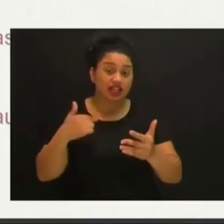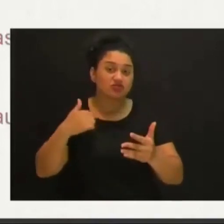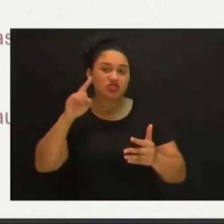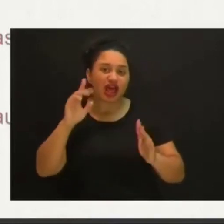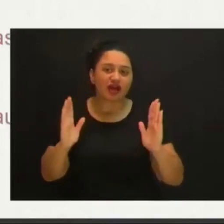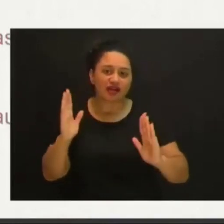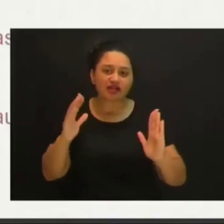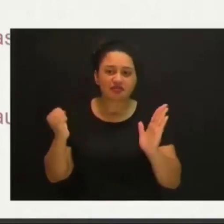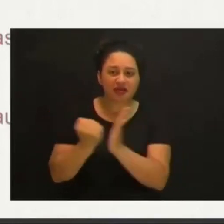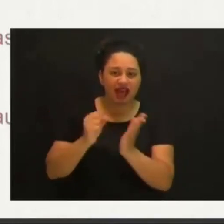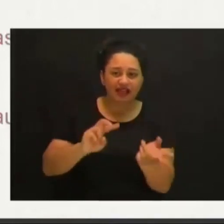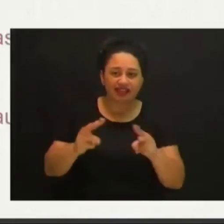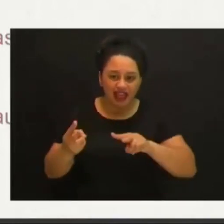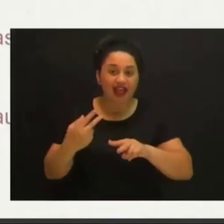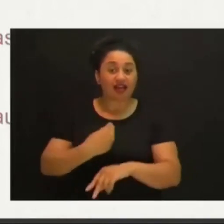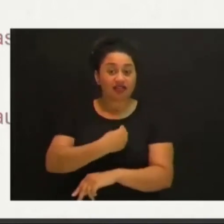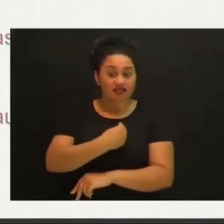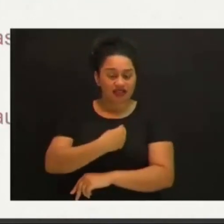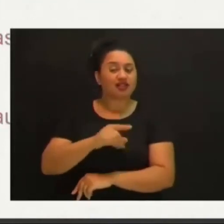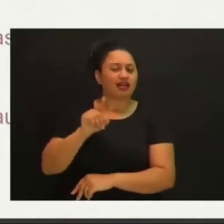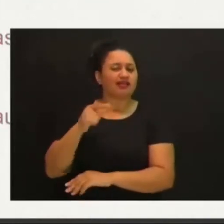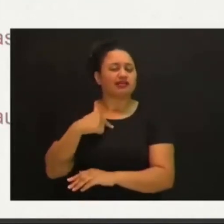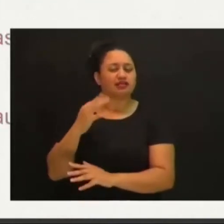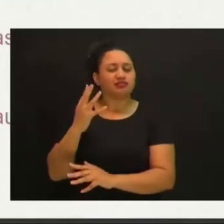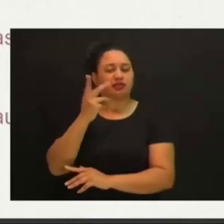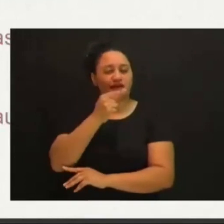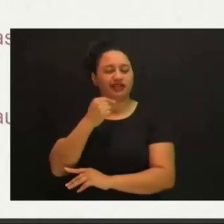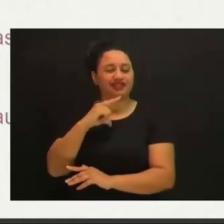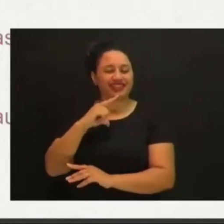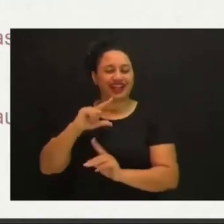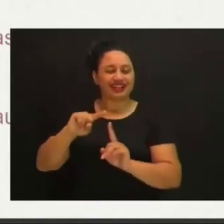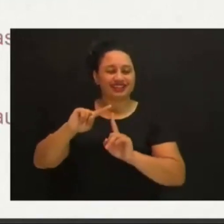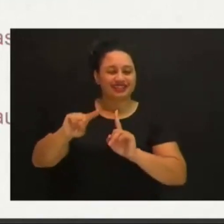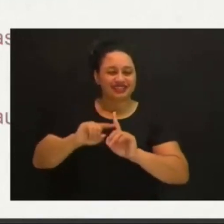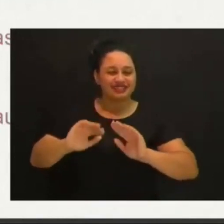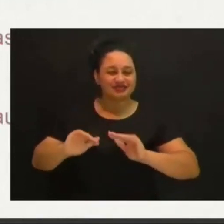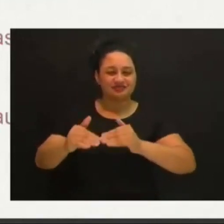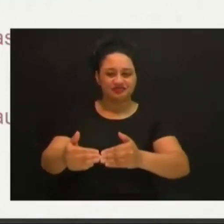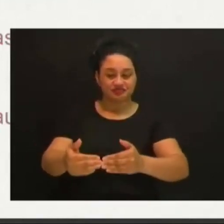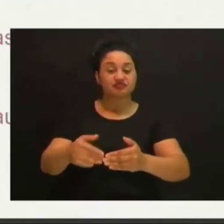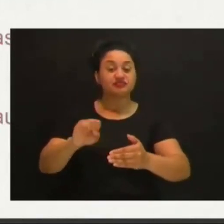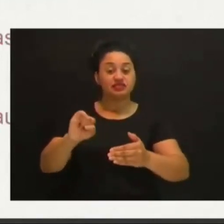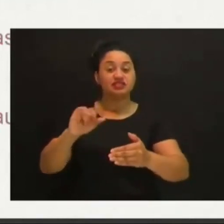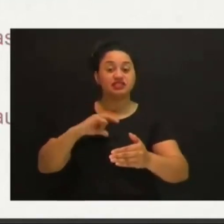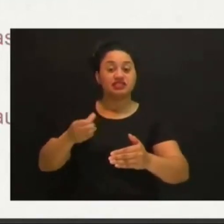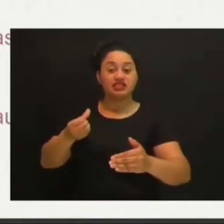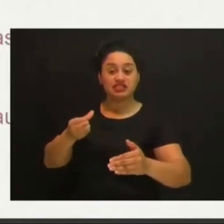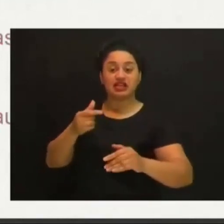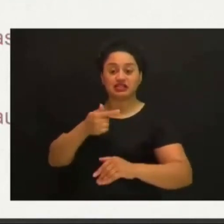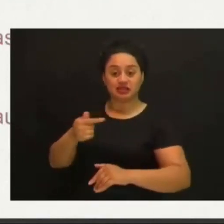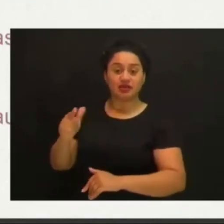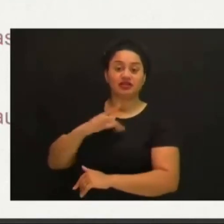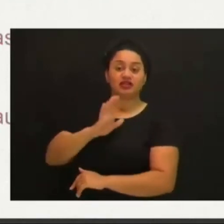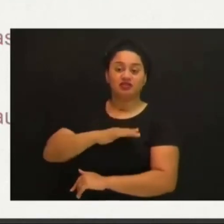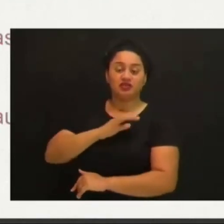vida está acontecendo, este é um lindo marco que a gente encontra na gravidez. Se eu já tive lá com 6 semanas o coração, aqui